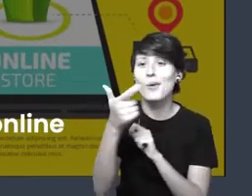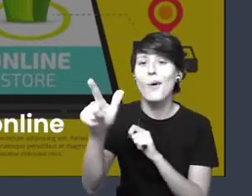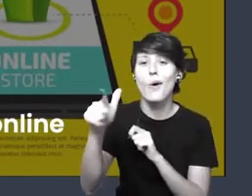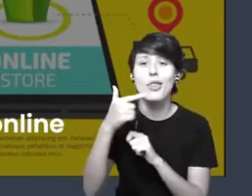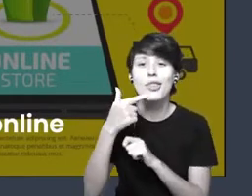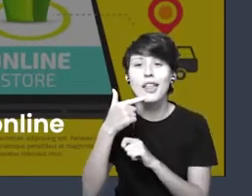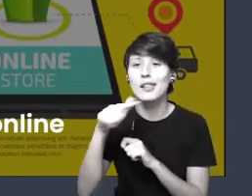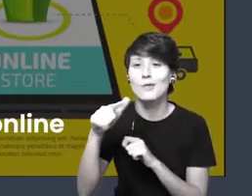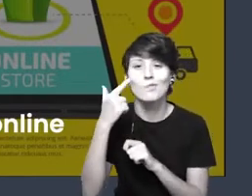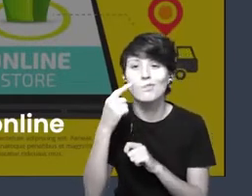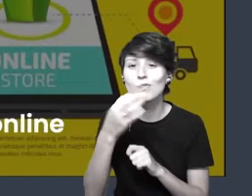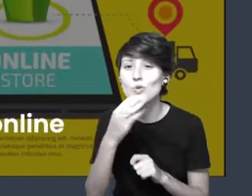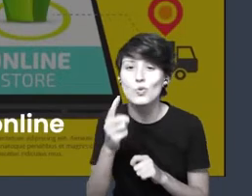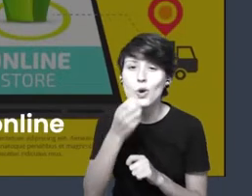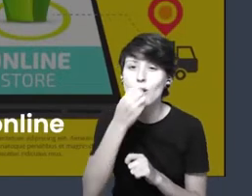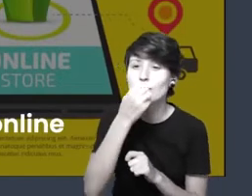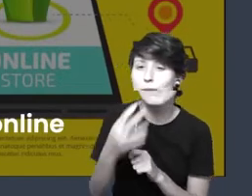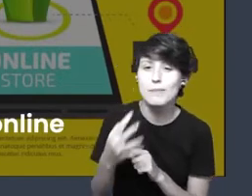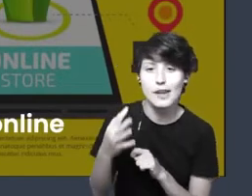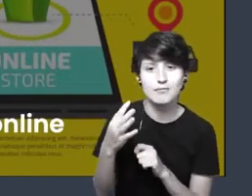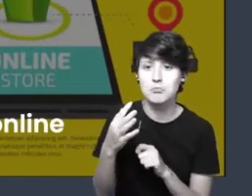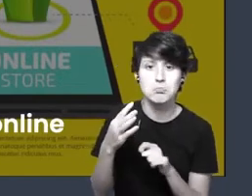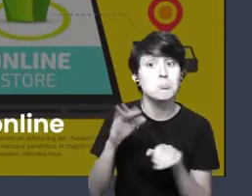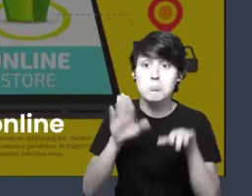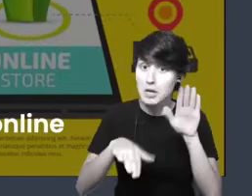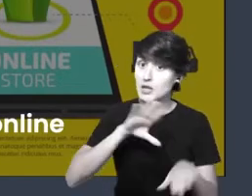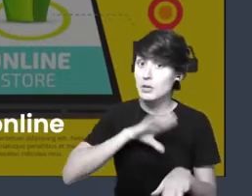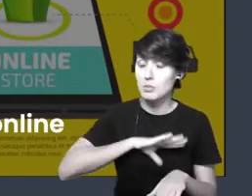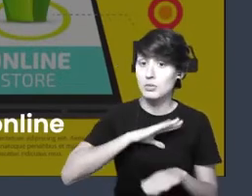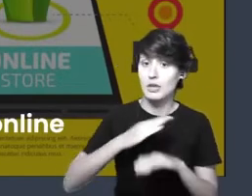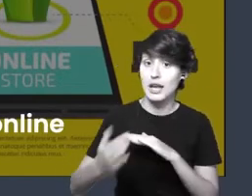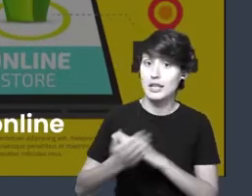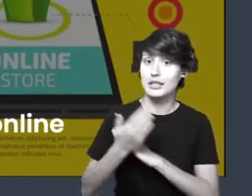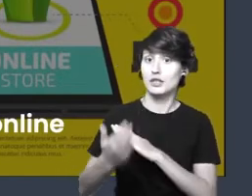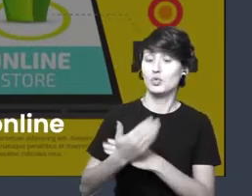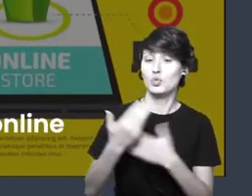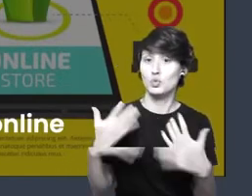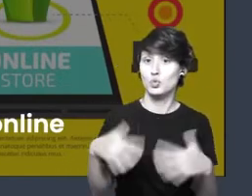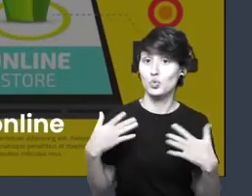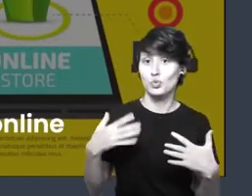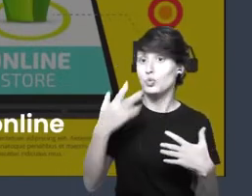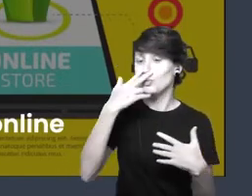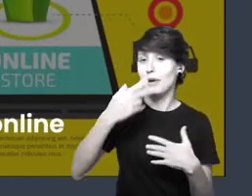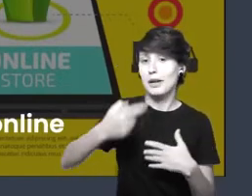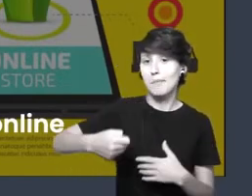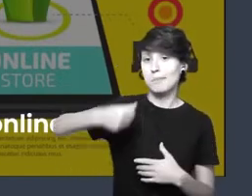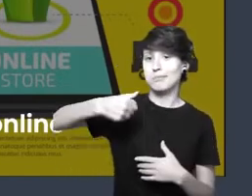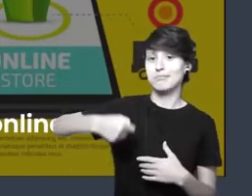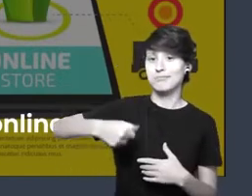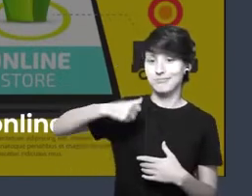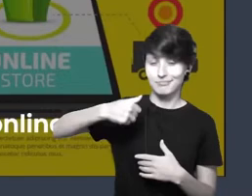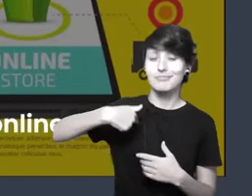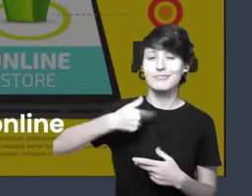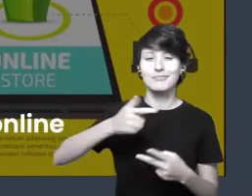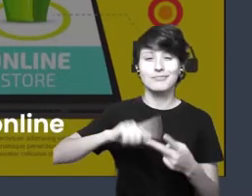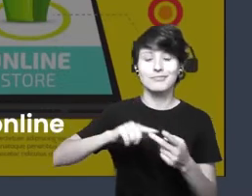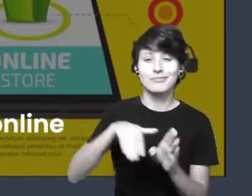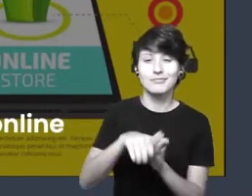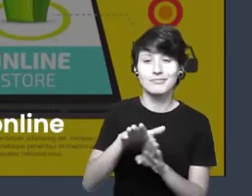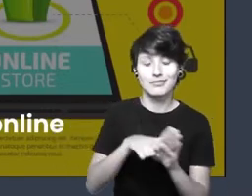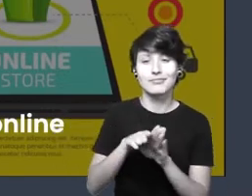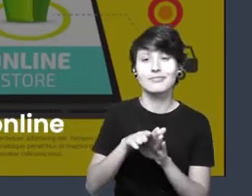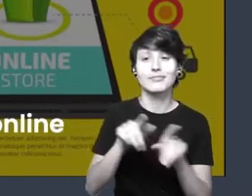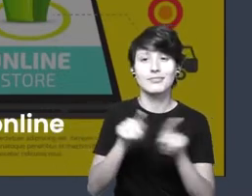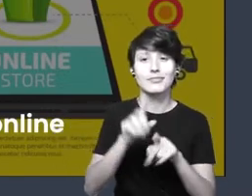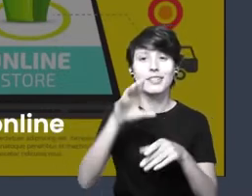não tem tanto domínio assim, até no próprio português, facilita bastante, né, a nossa vida. Aí você tem as recomendações do Netflix,